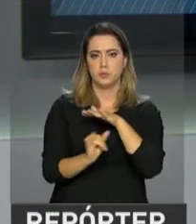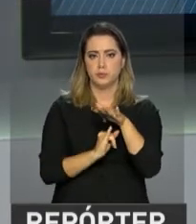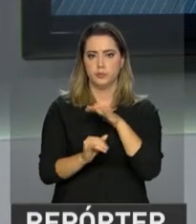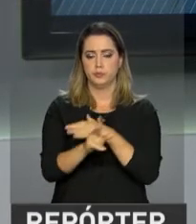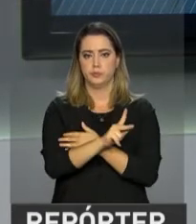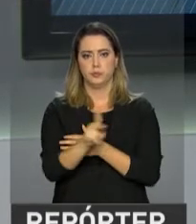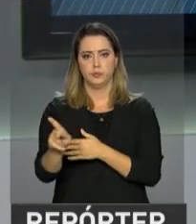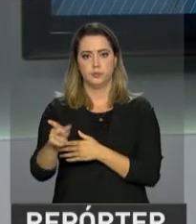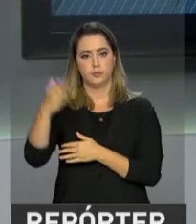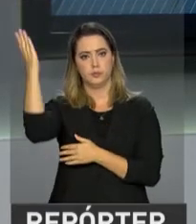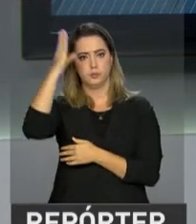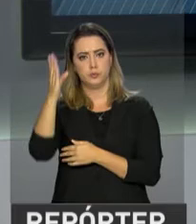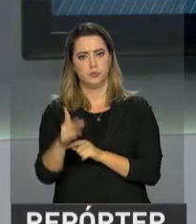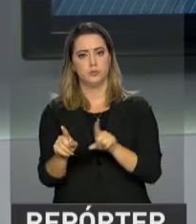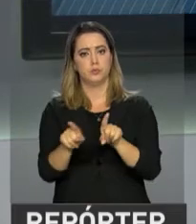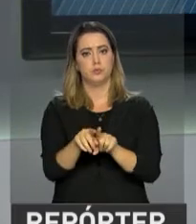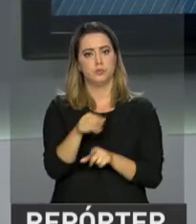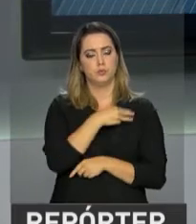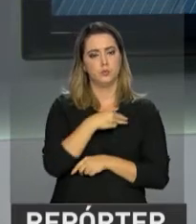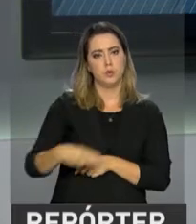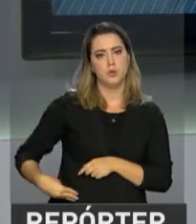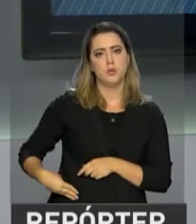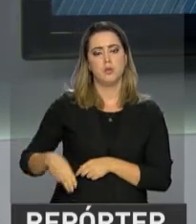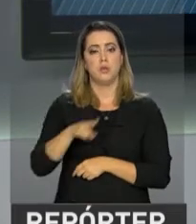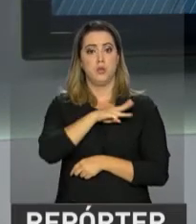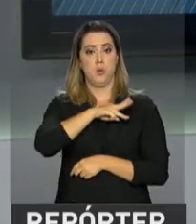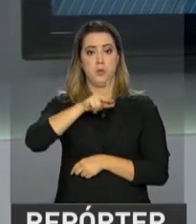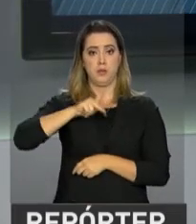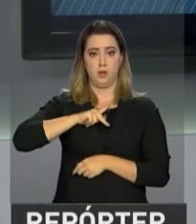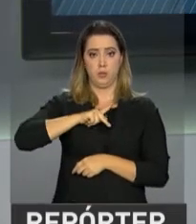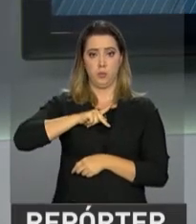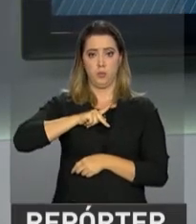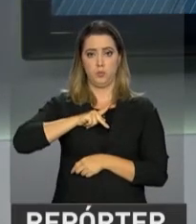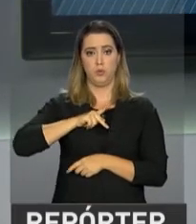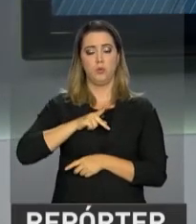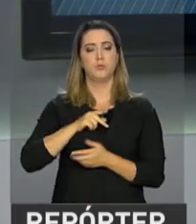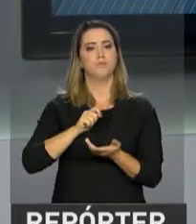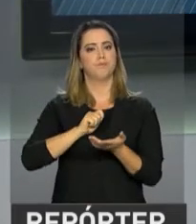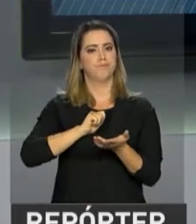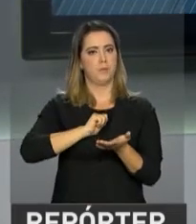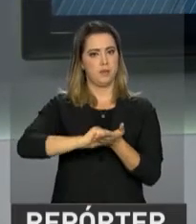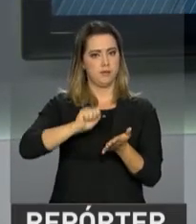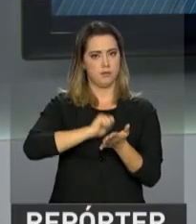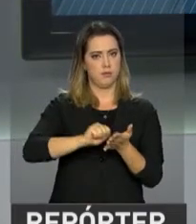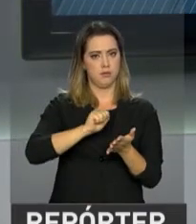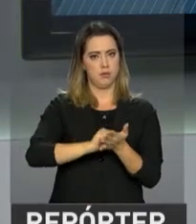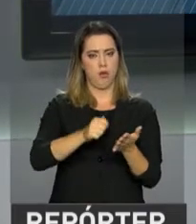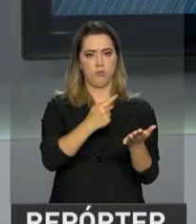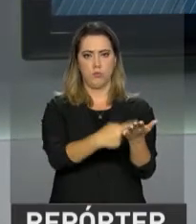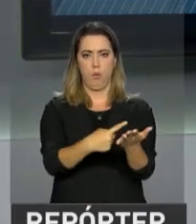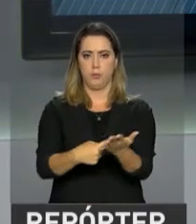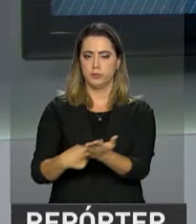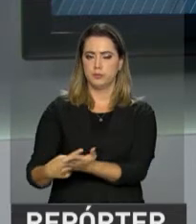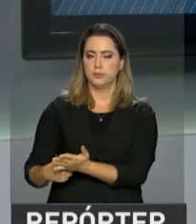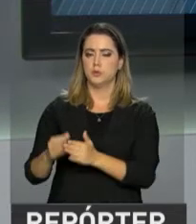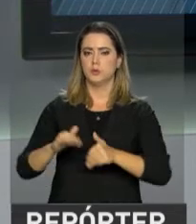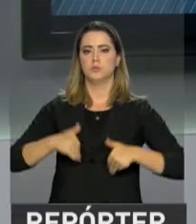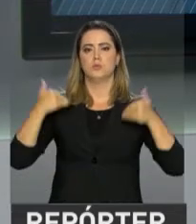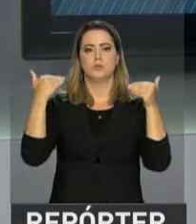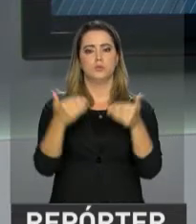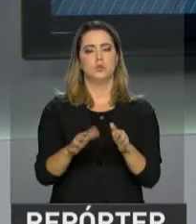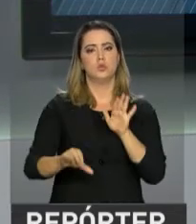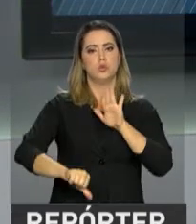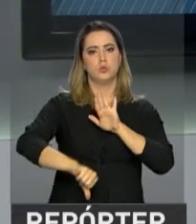da presidência da república eo ministério público federal assinaram um protocolo de intenções para o enfrentamento do crime organizado